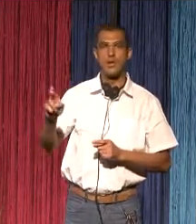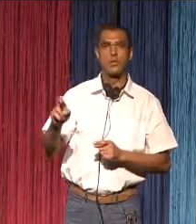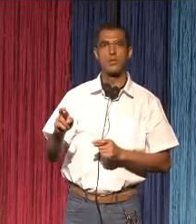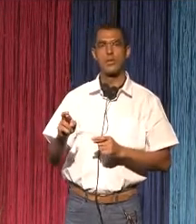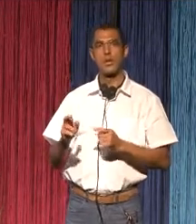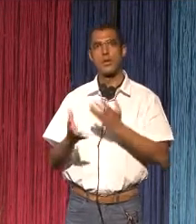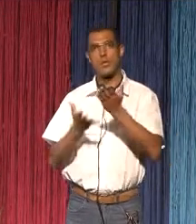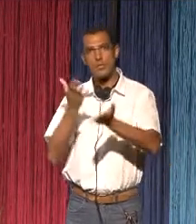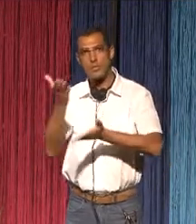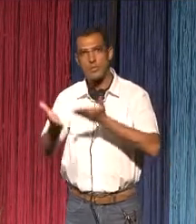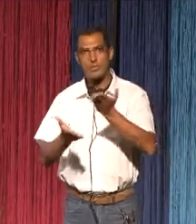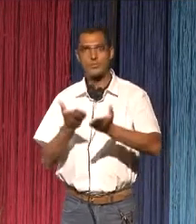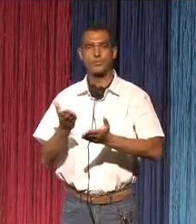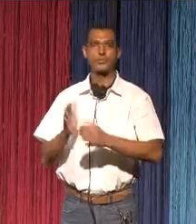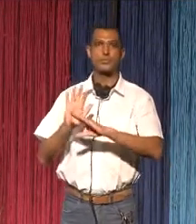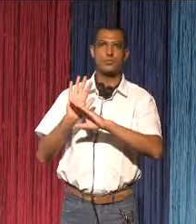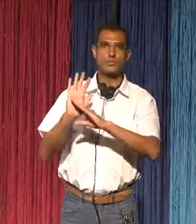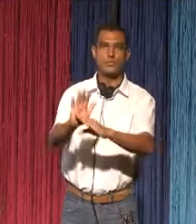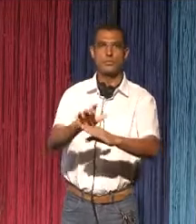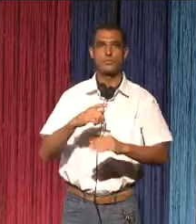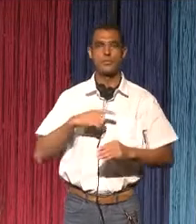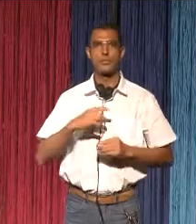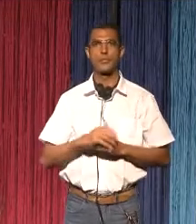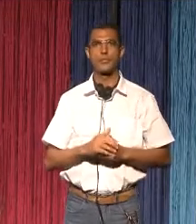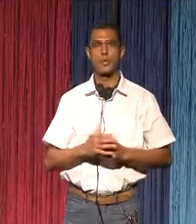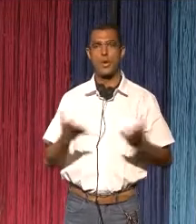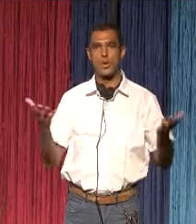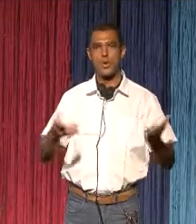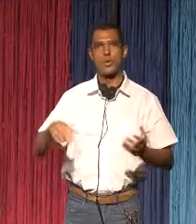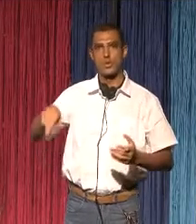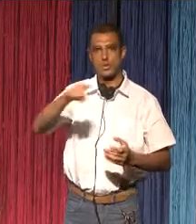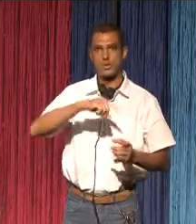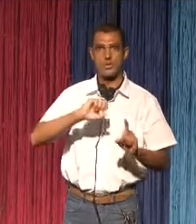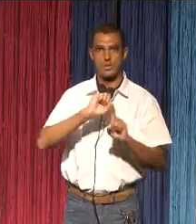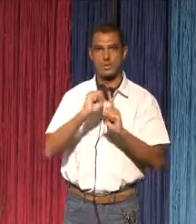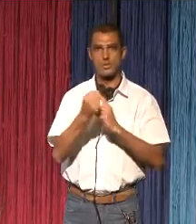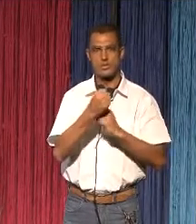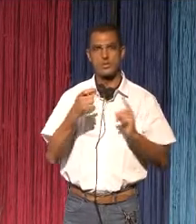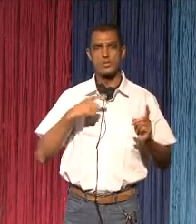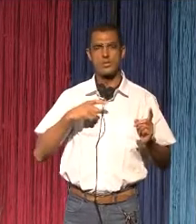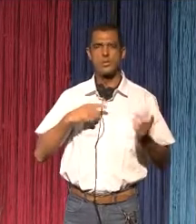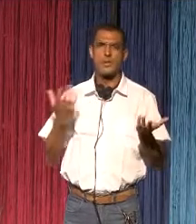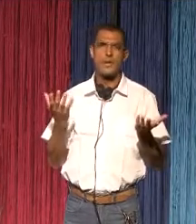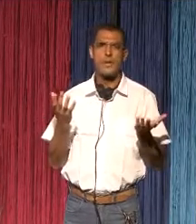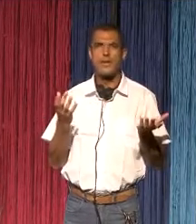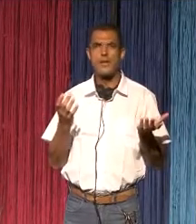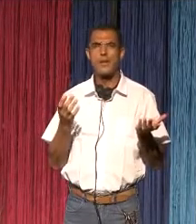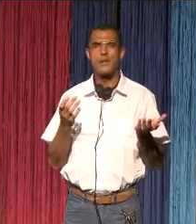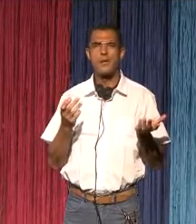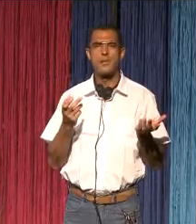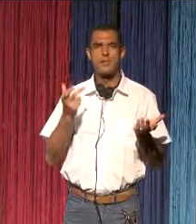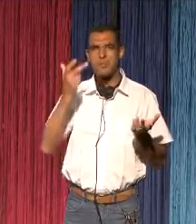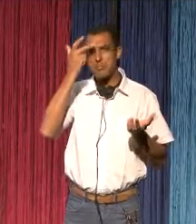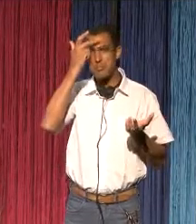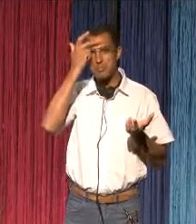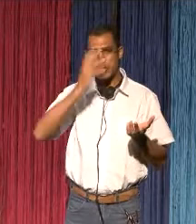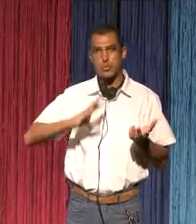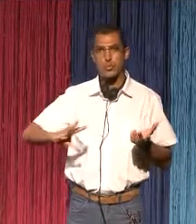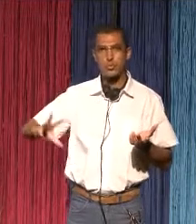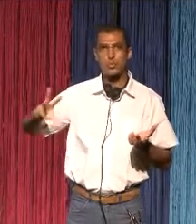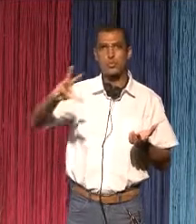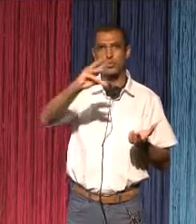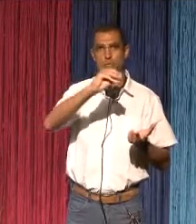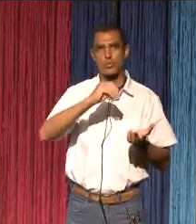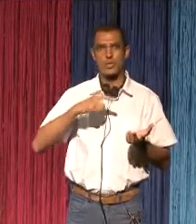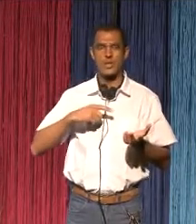autocuidado, né? Hoje, por exemplo, nós somos uma sociedade, né? A sociedade, olha aqui, é que eu não tenho, eu gostaria de